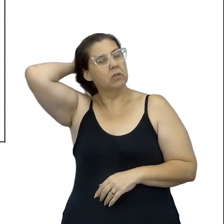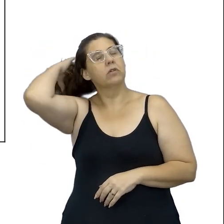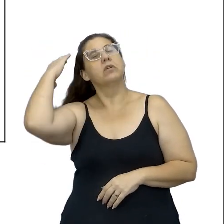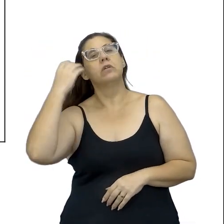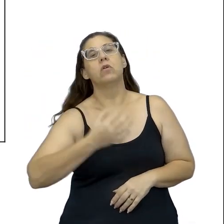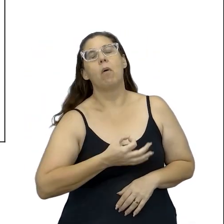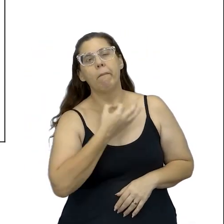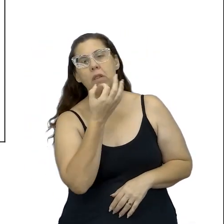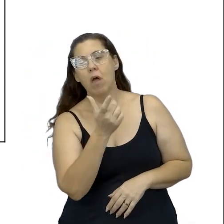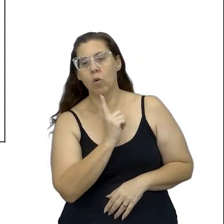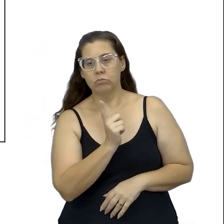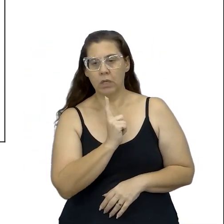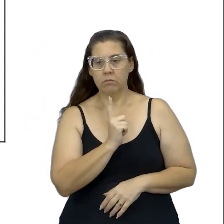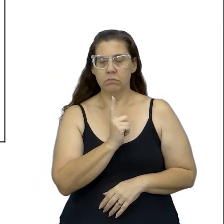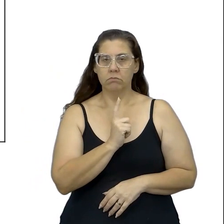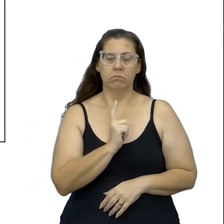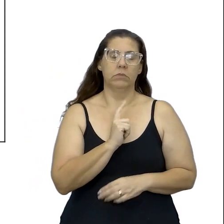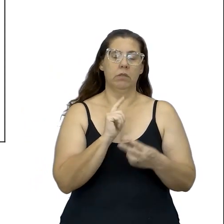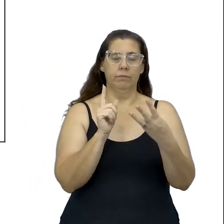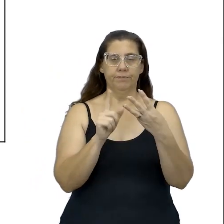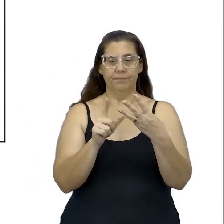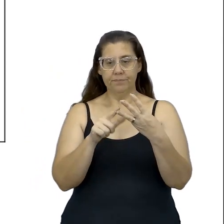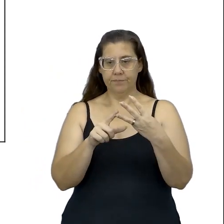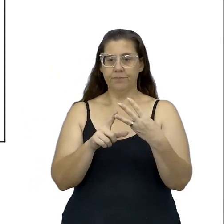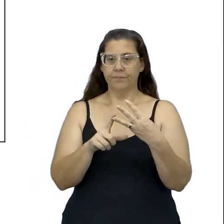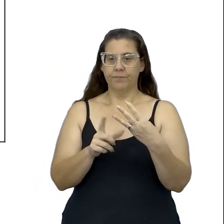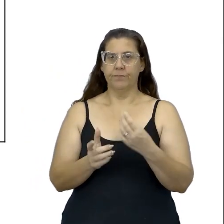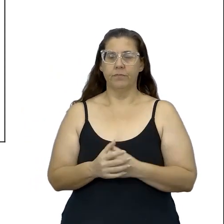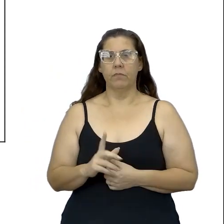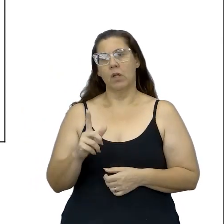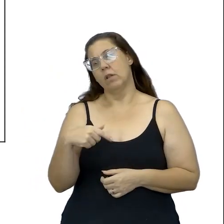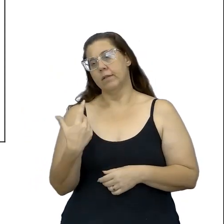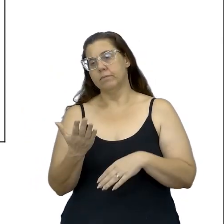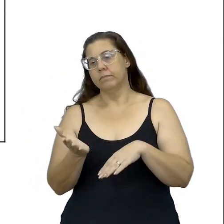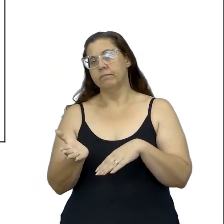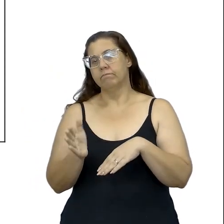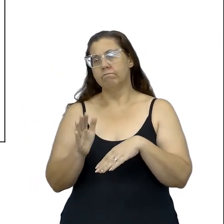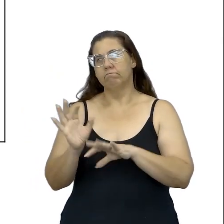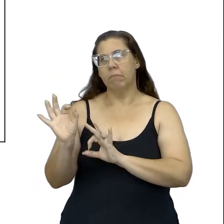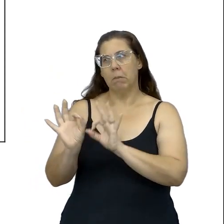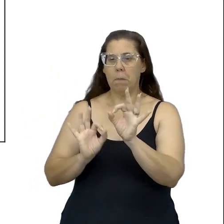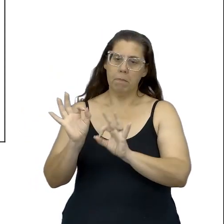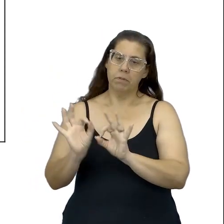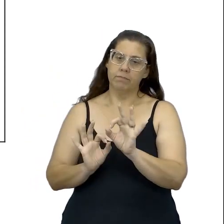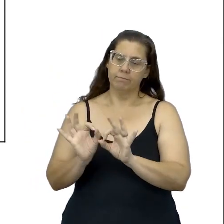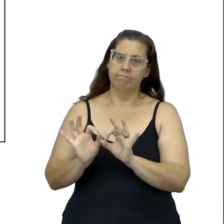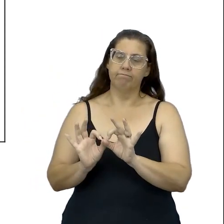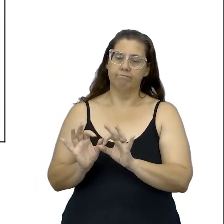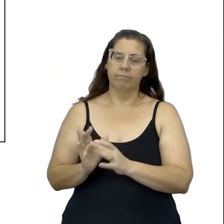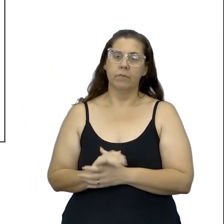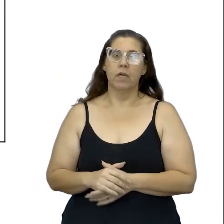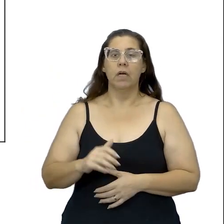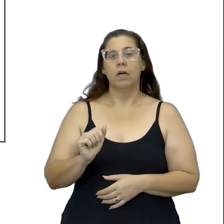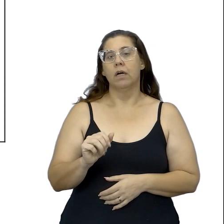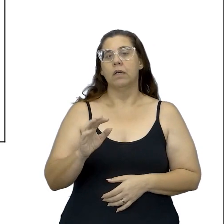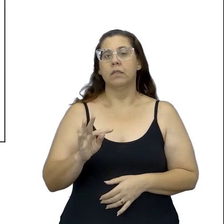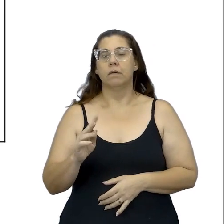sugestões? Na terceira etapa, nós propomos elaborar um planejamento na